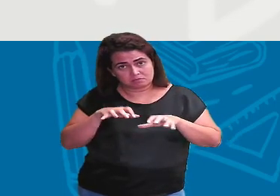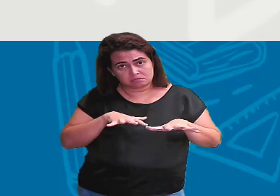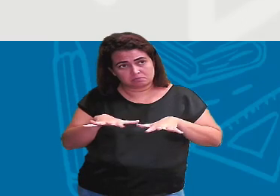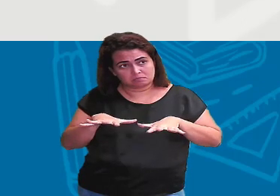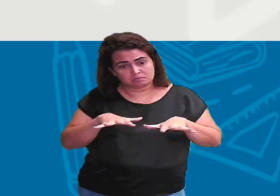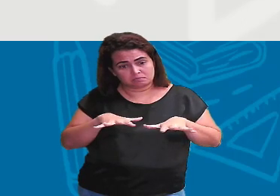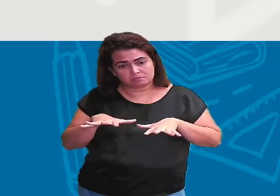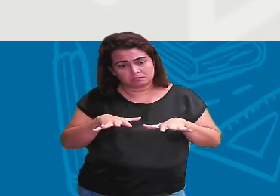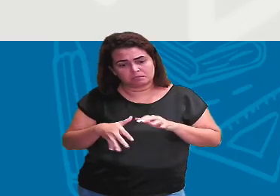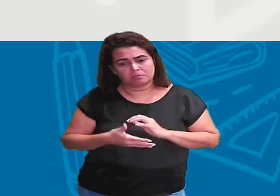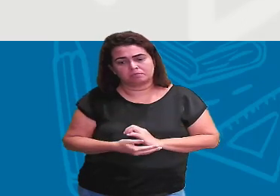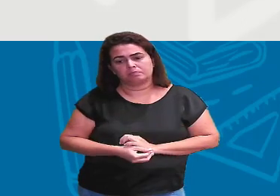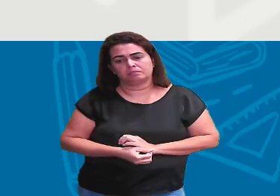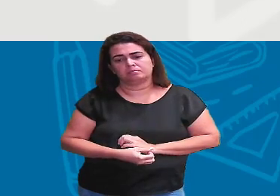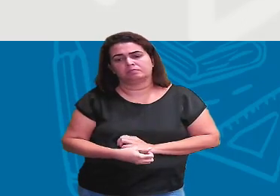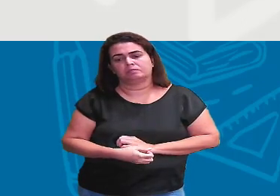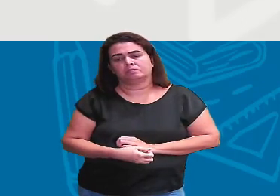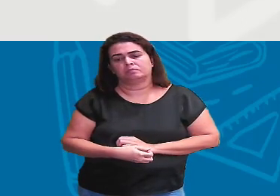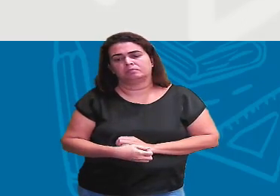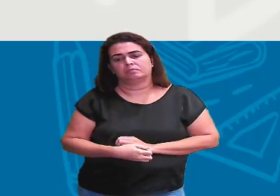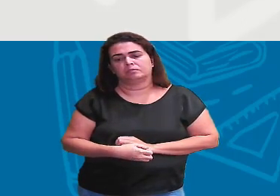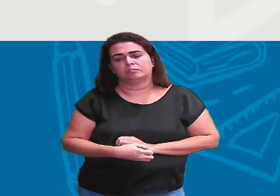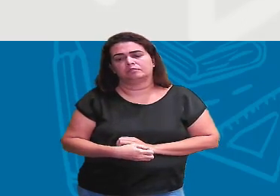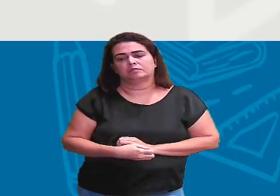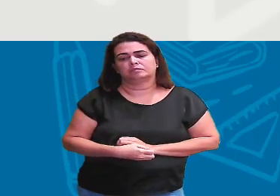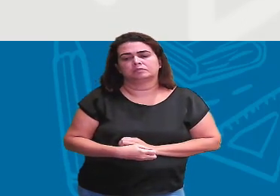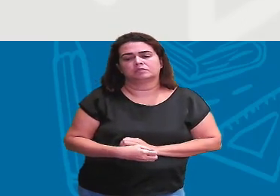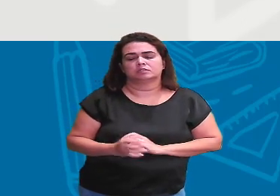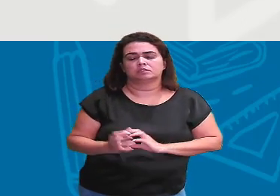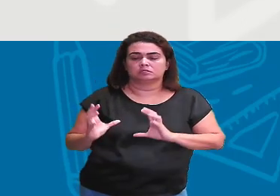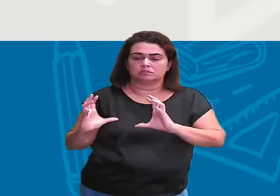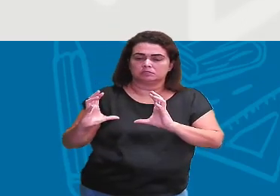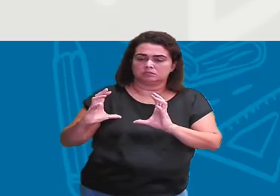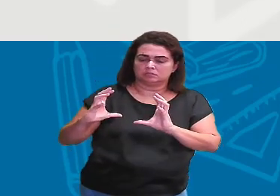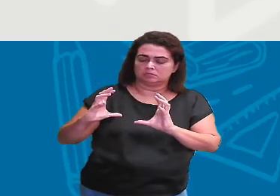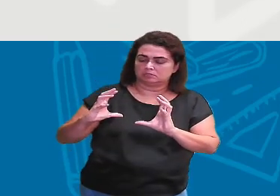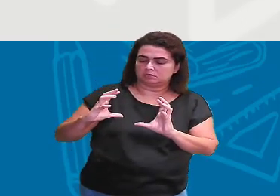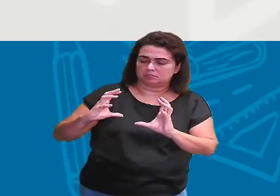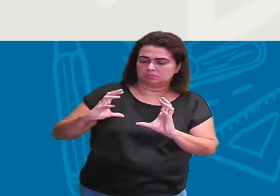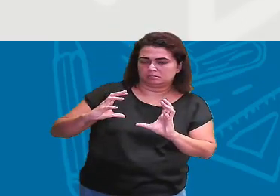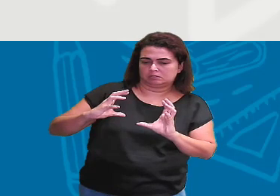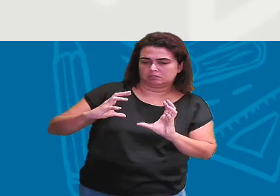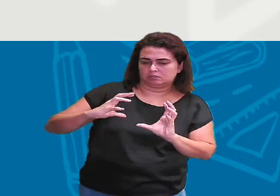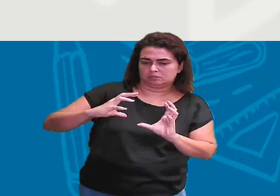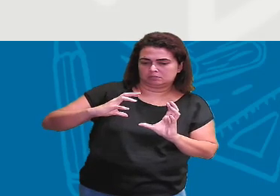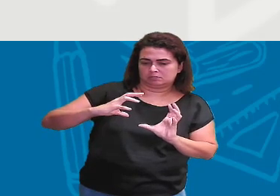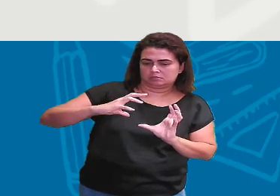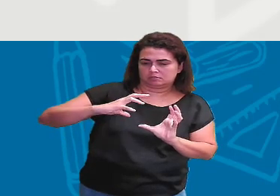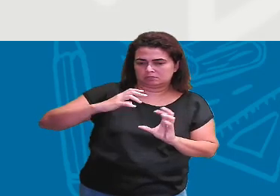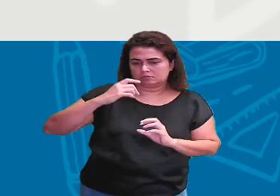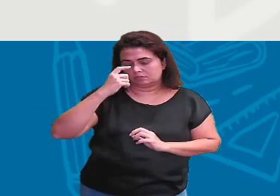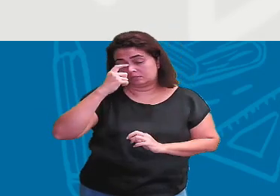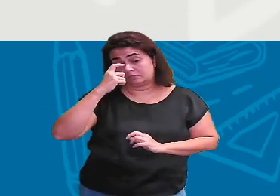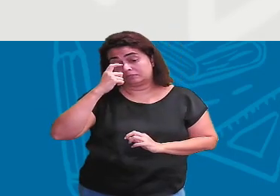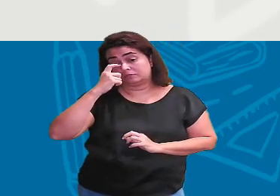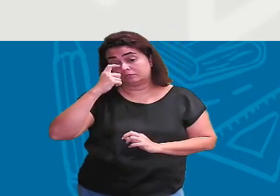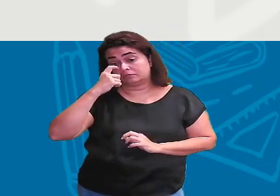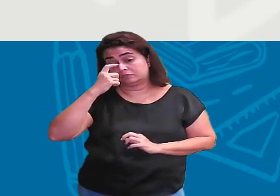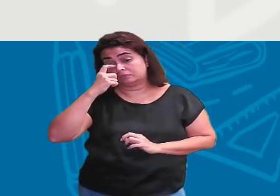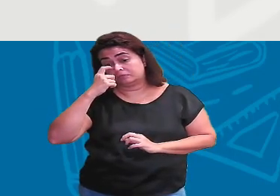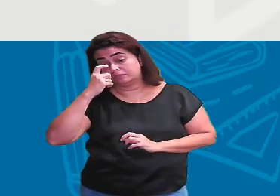exemplo, a Terra, ela vai se inclinando durante o movimento, né, que observamos ali no movimento